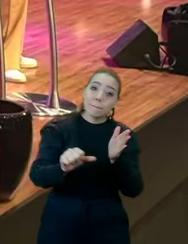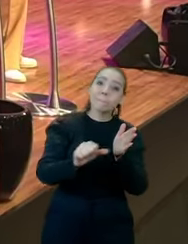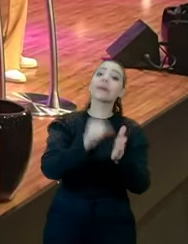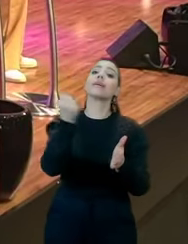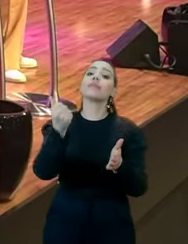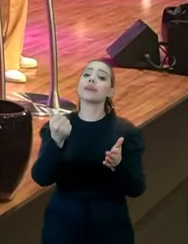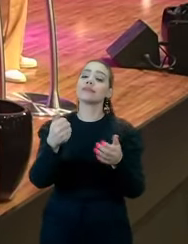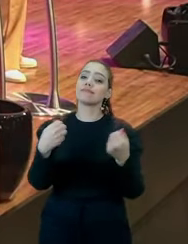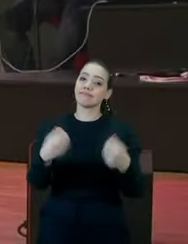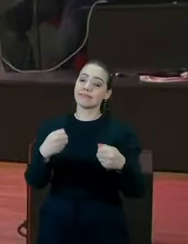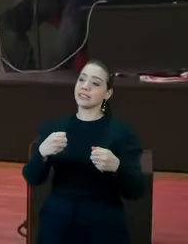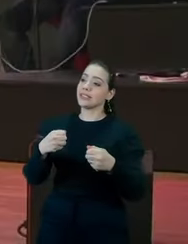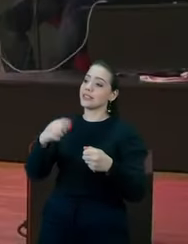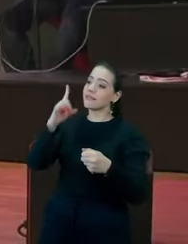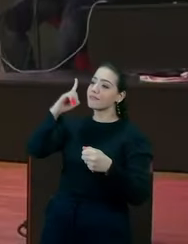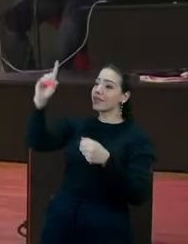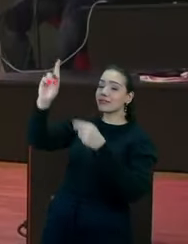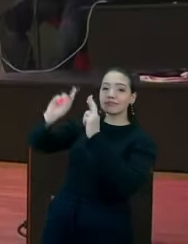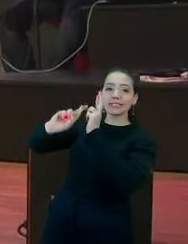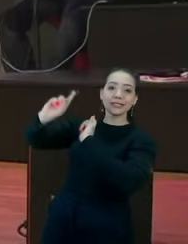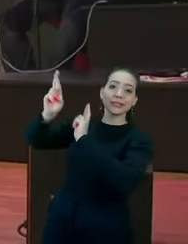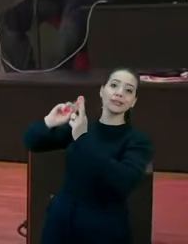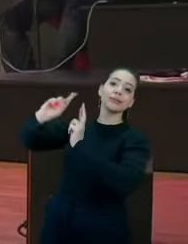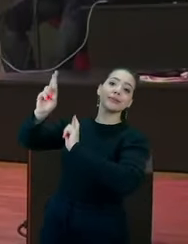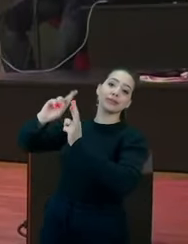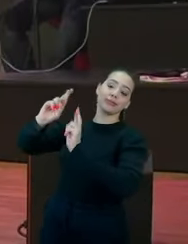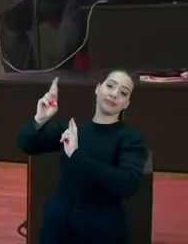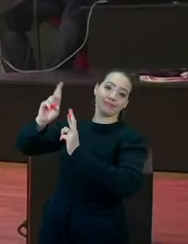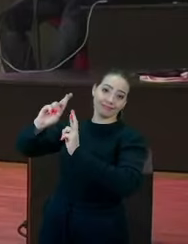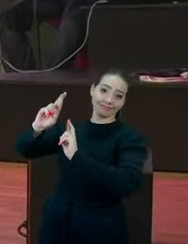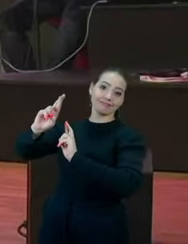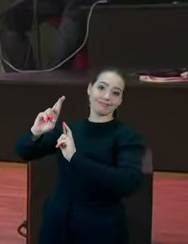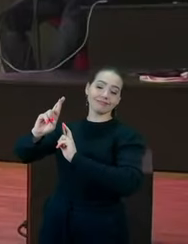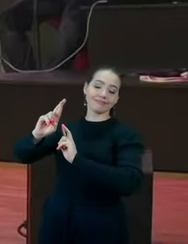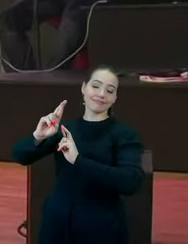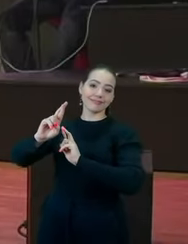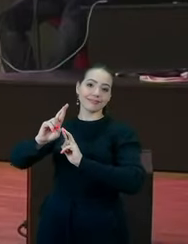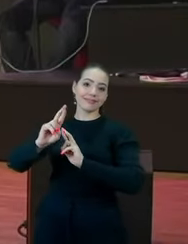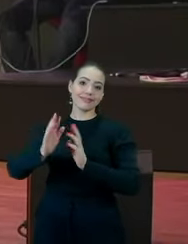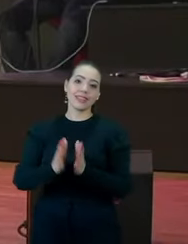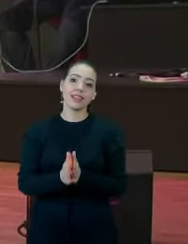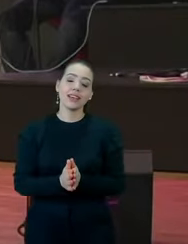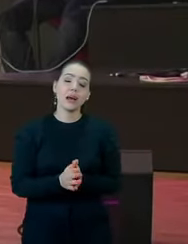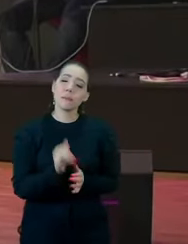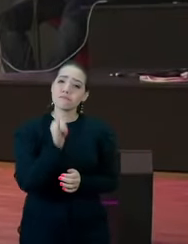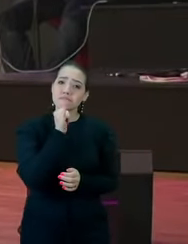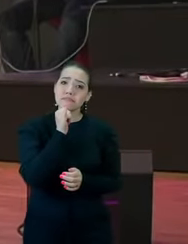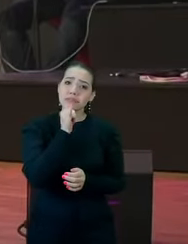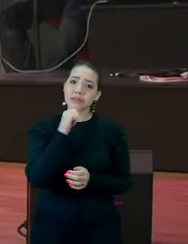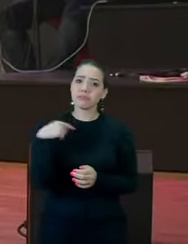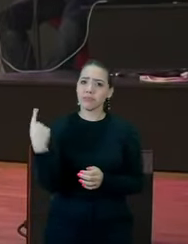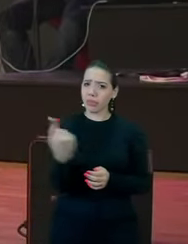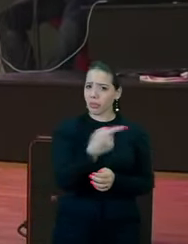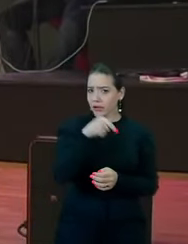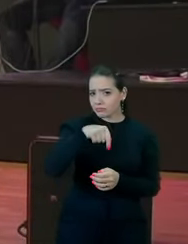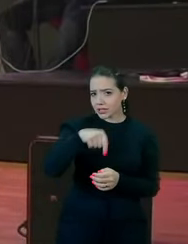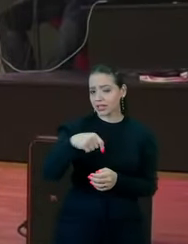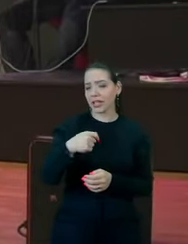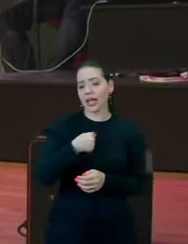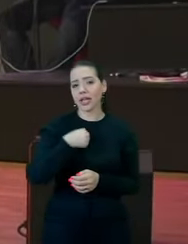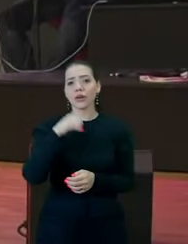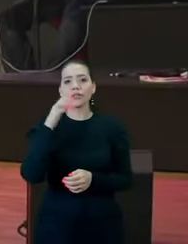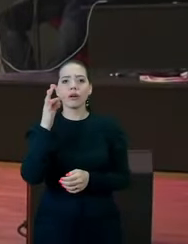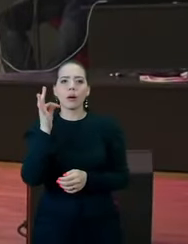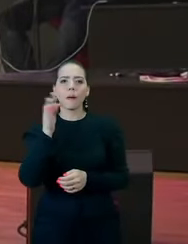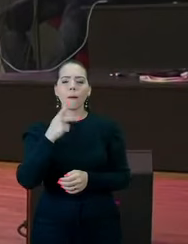dando um exemplo básico. Hoje, olhando para o que eu e o Thelma estamos vivendo, eu comecei a agradecer a Deus de